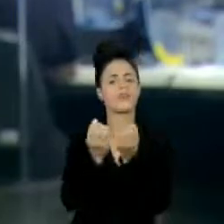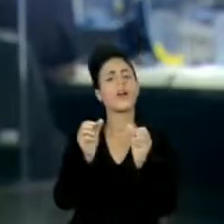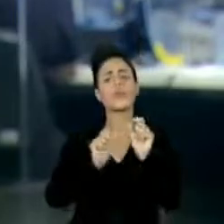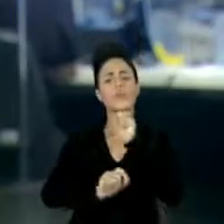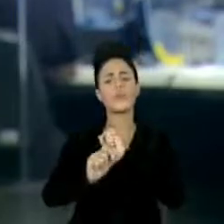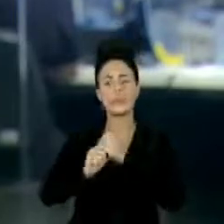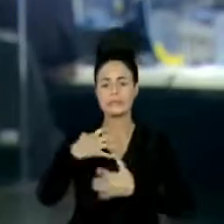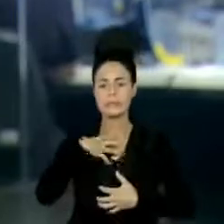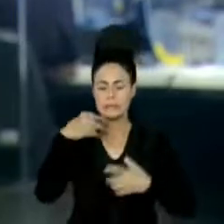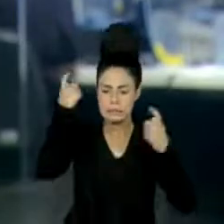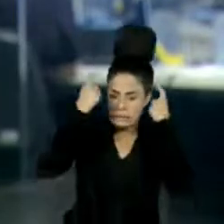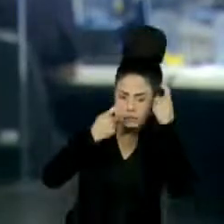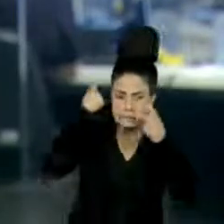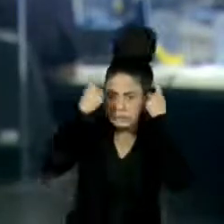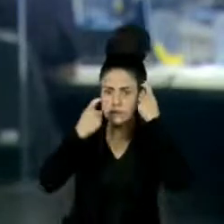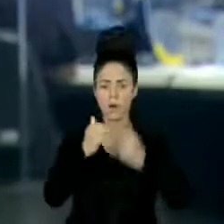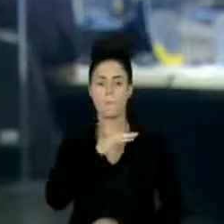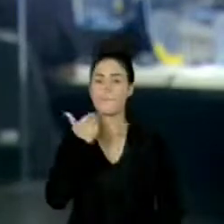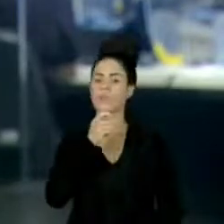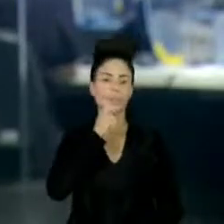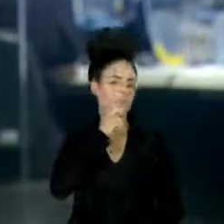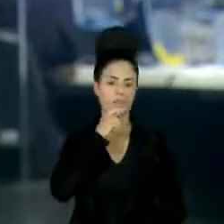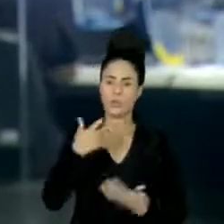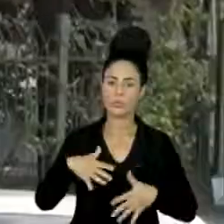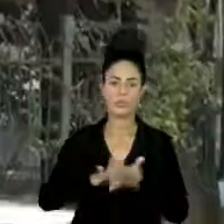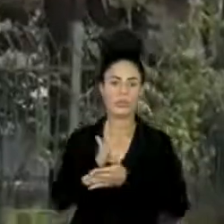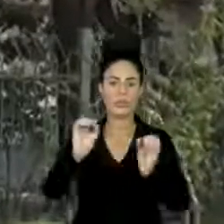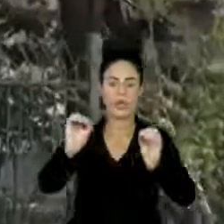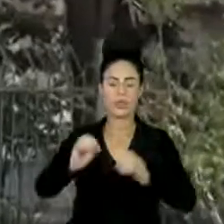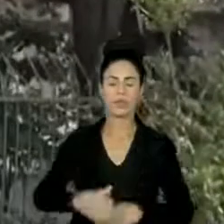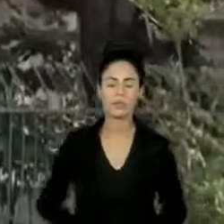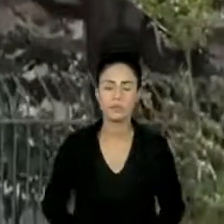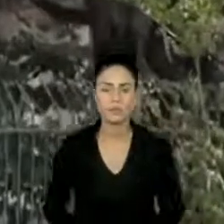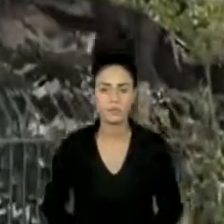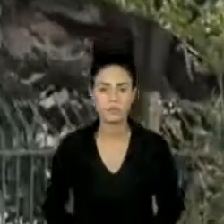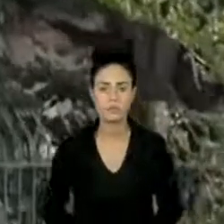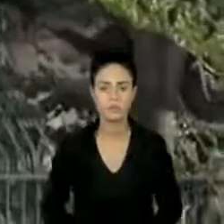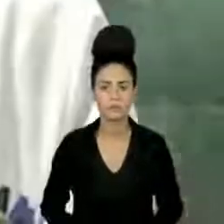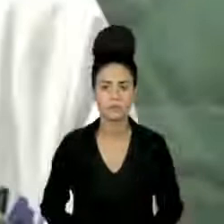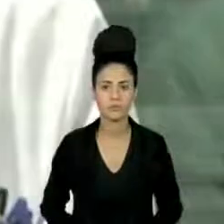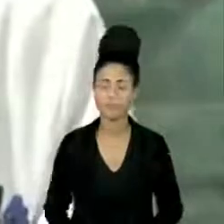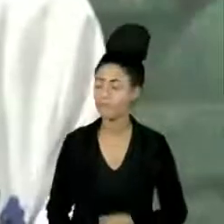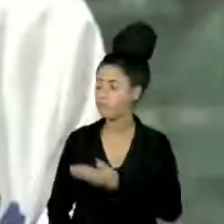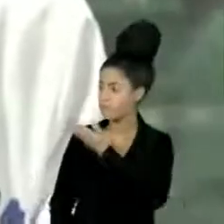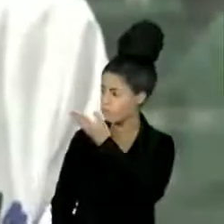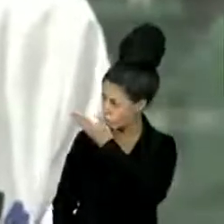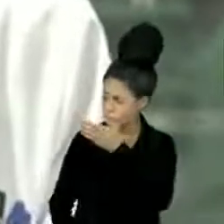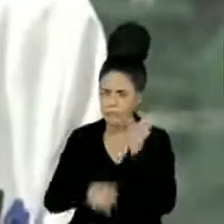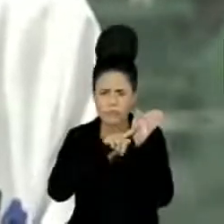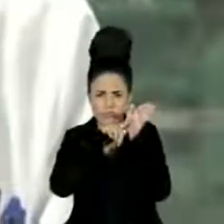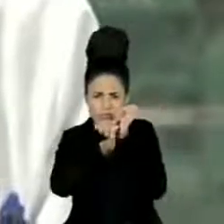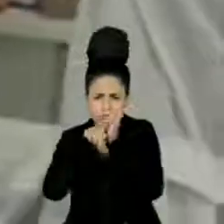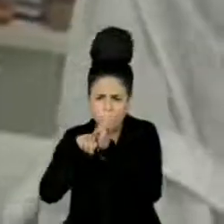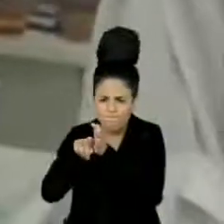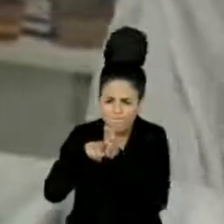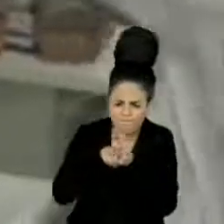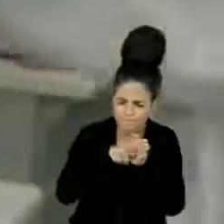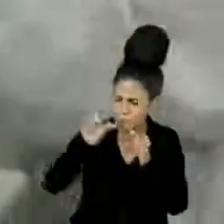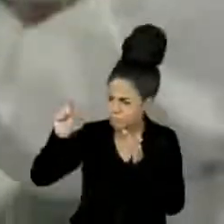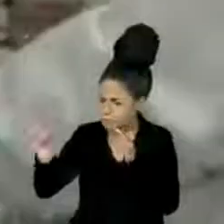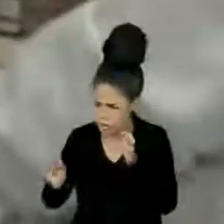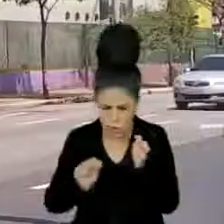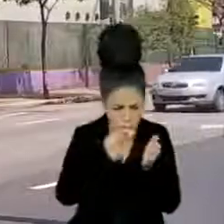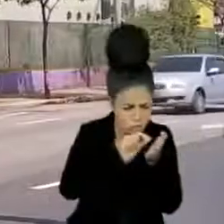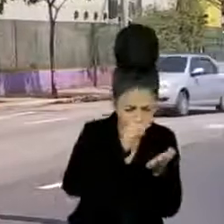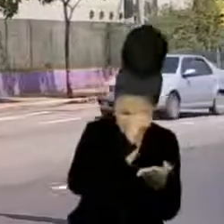deve haver Pânico e que não houve mortes associadas à doença o junto Adolfo Lutz analisou uma amostra de material colhido do